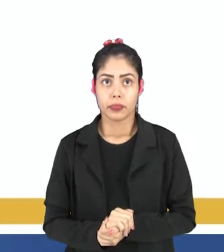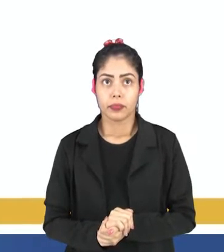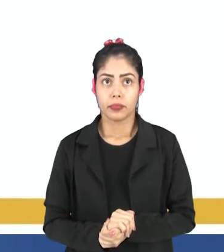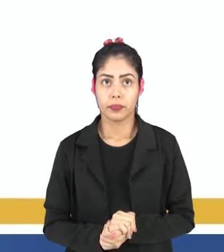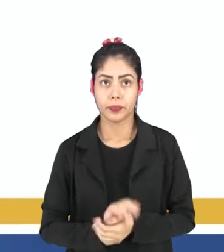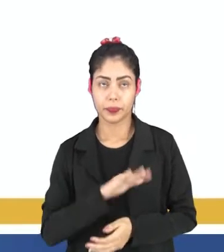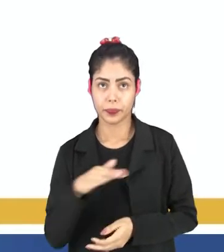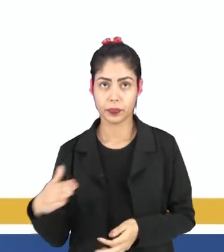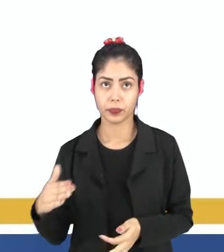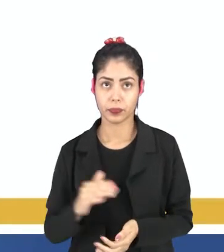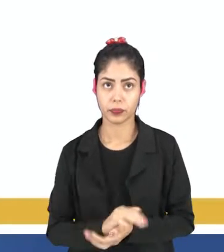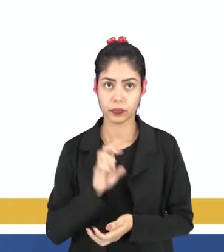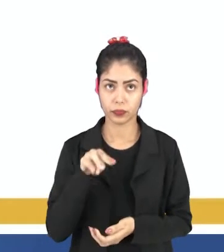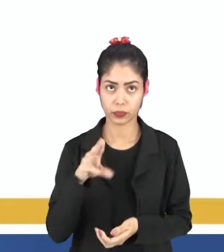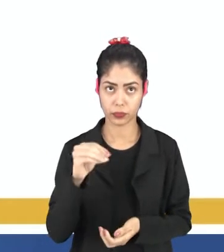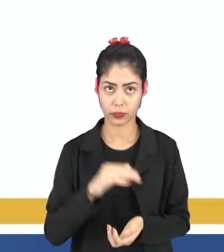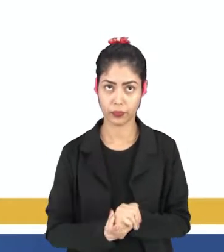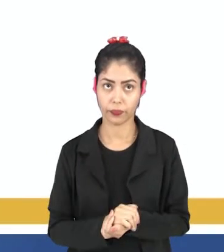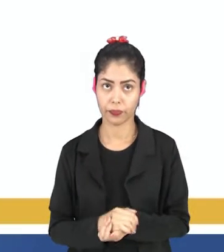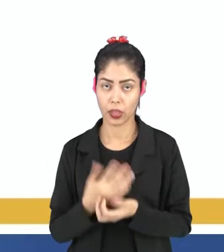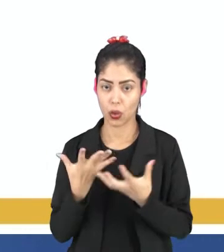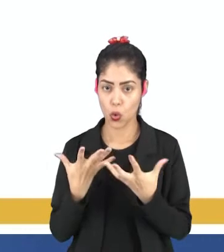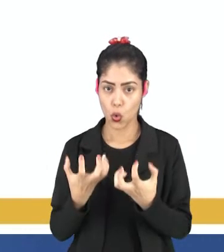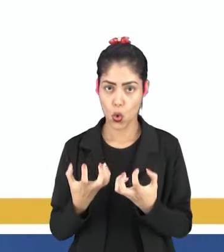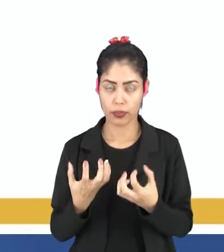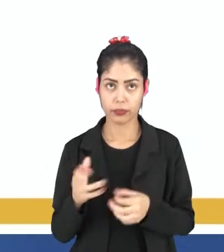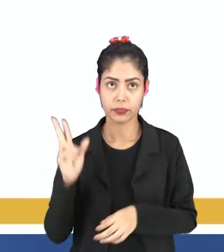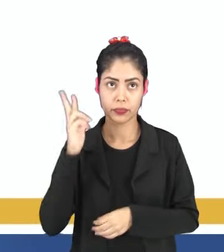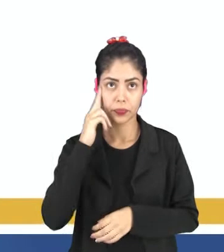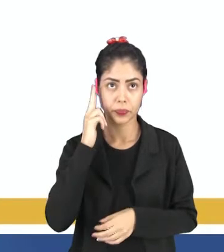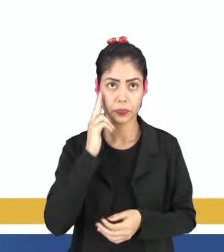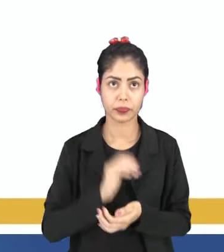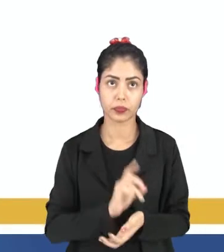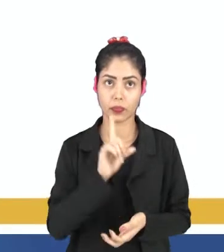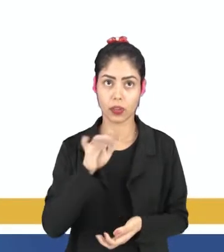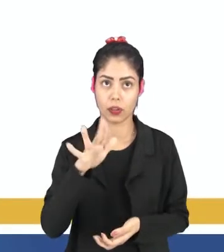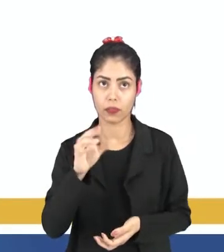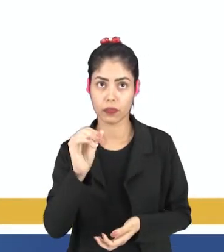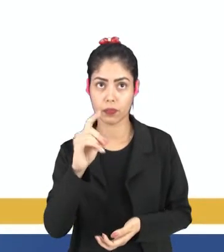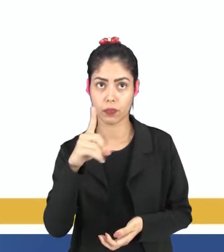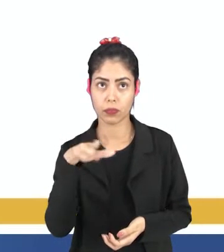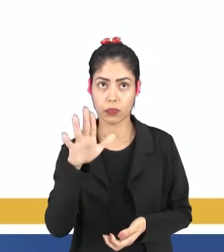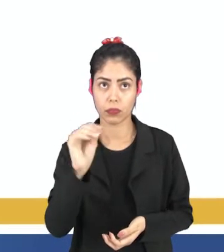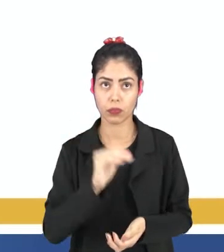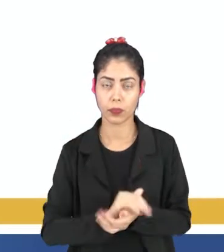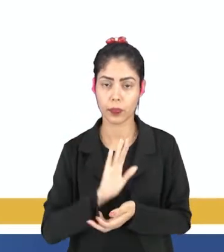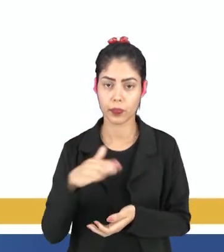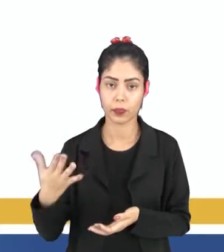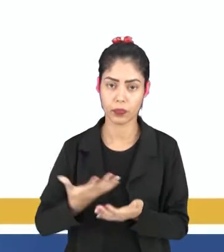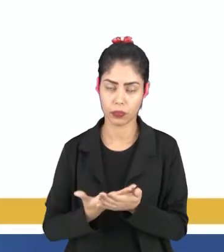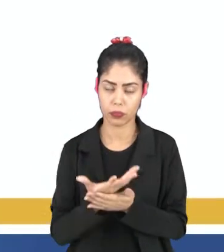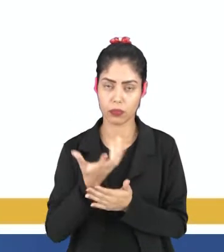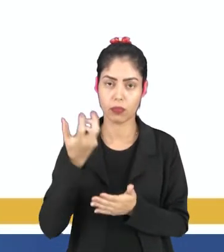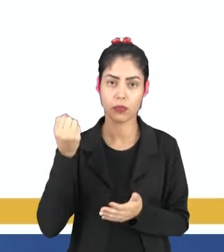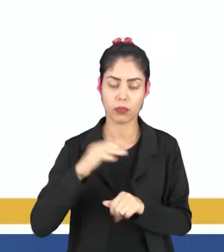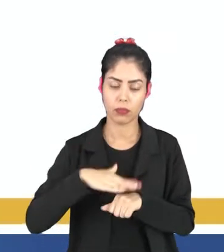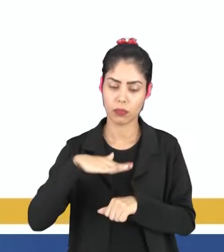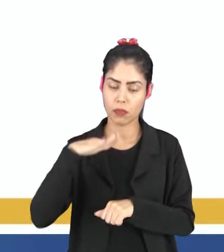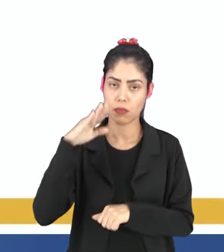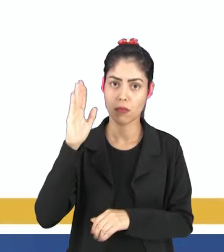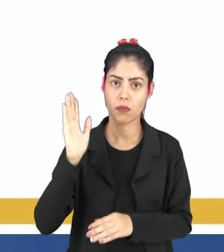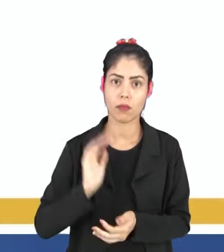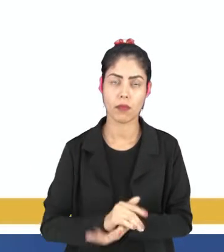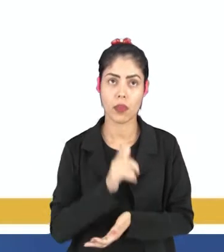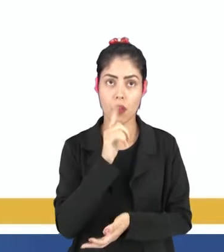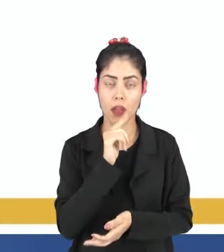quer conservar pelo controle da umidade, nós temos a secagem natural, a liofilização, tá? Que é quando você tira ao máximo,